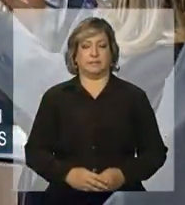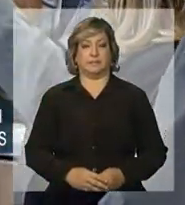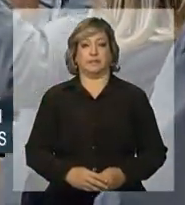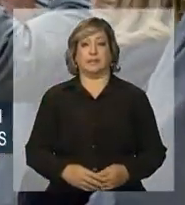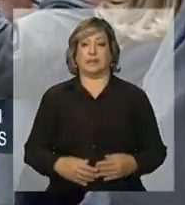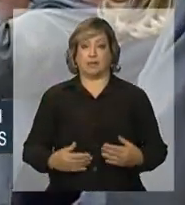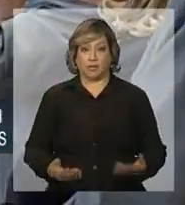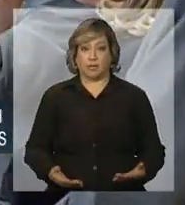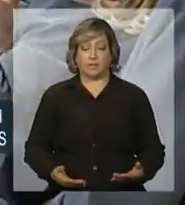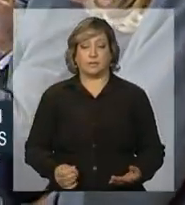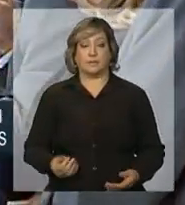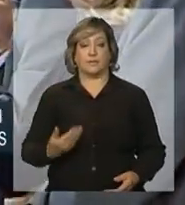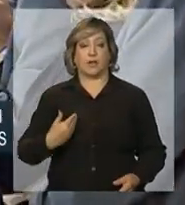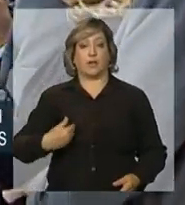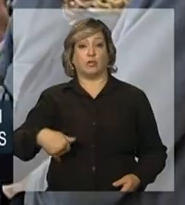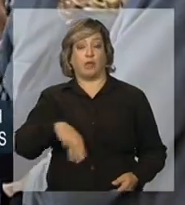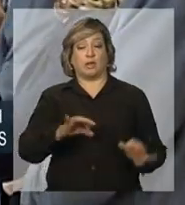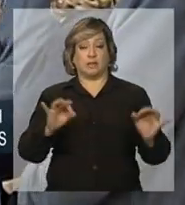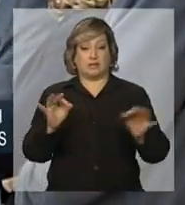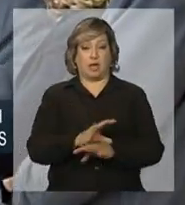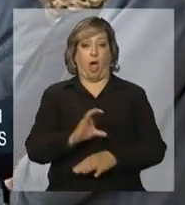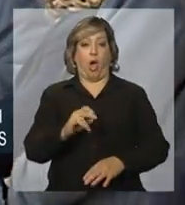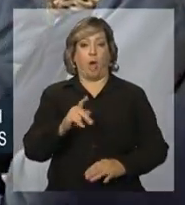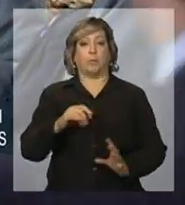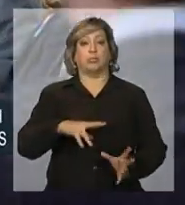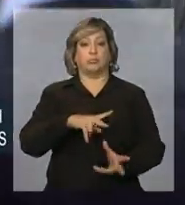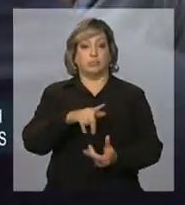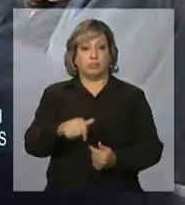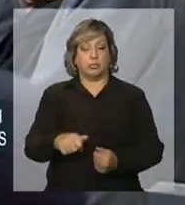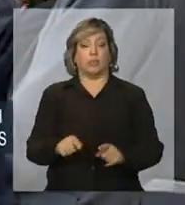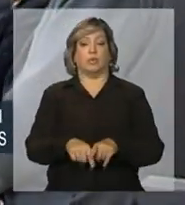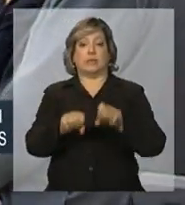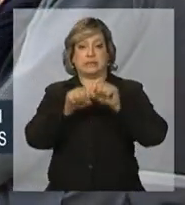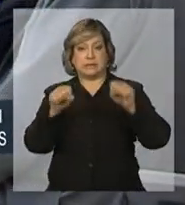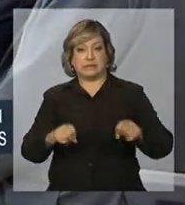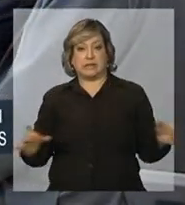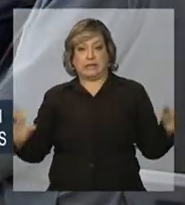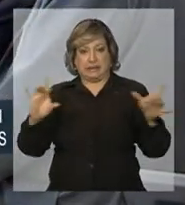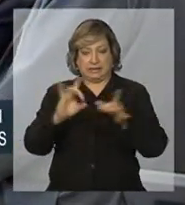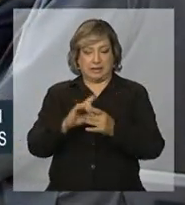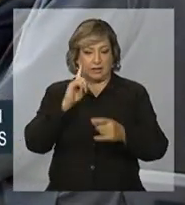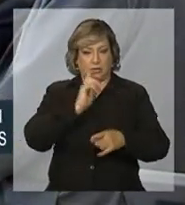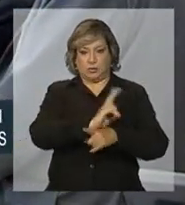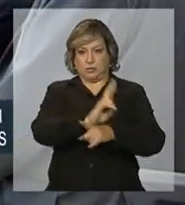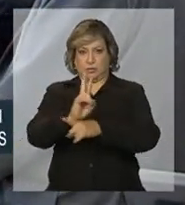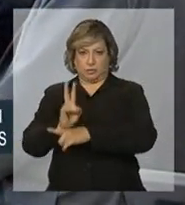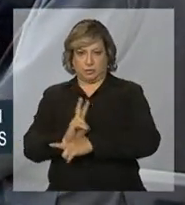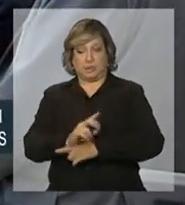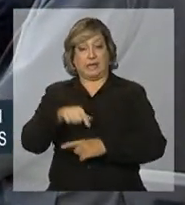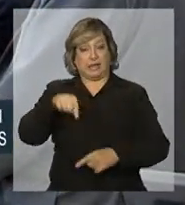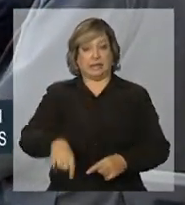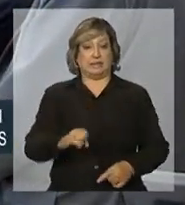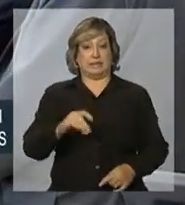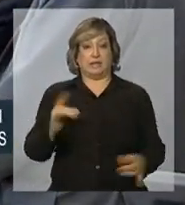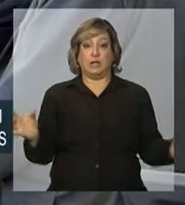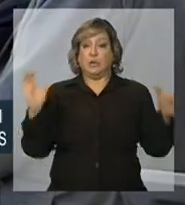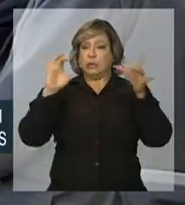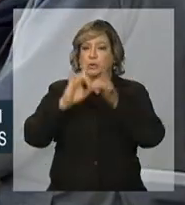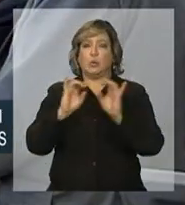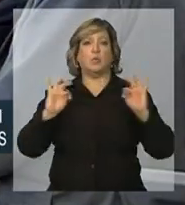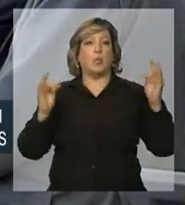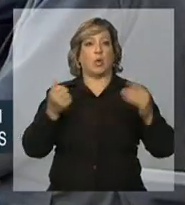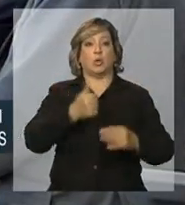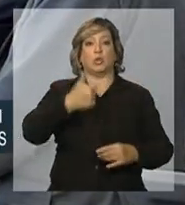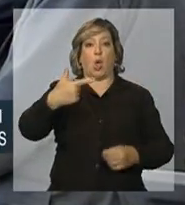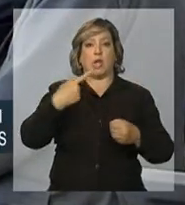Então, nós terminamos a Copa do Mundo com um sistema integrado de comando e controle, essa sede aqui interligada com as 12 sedes pelo